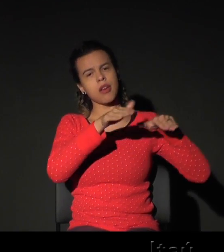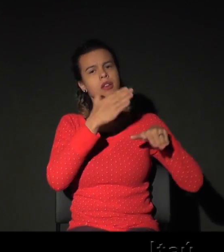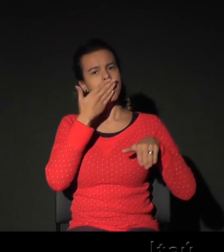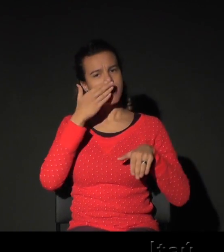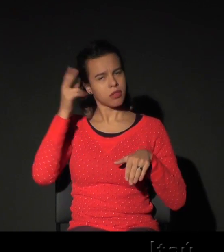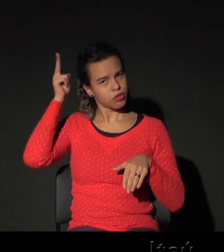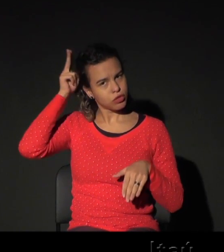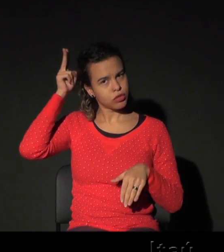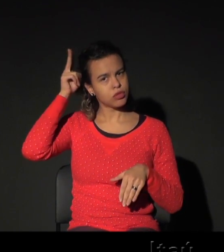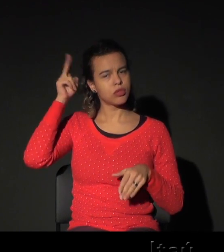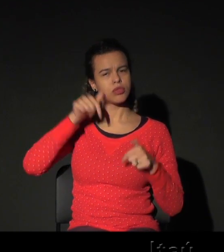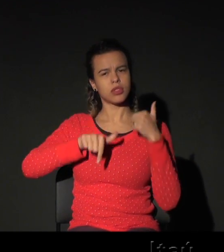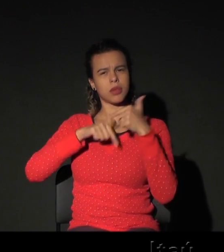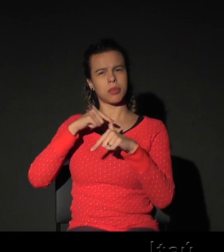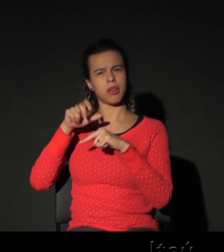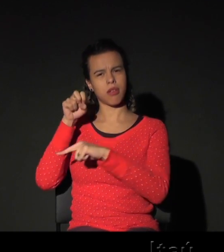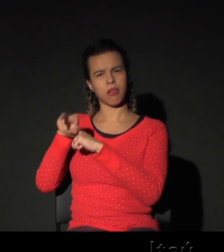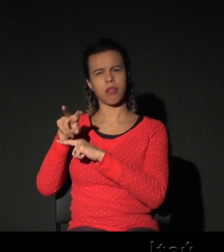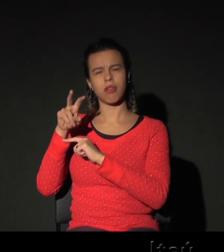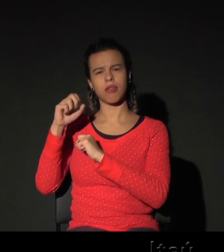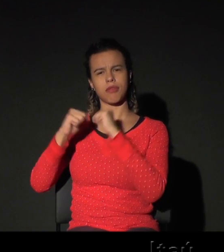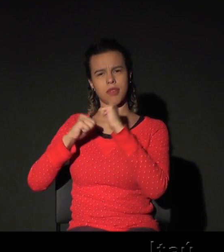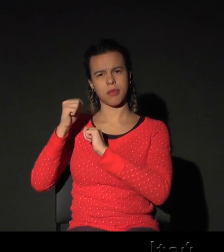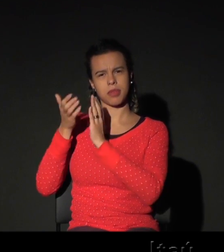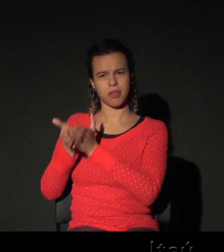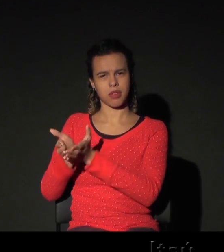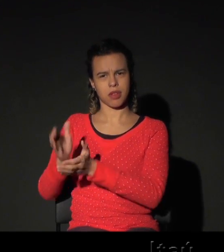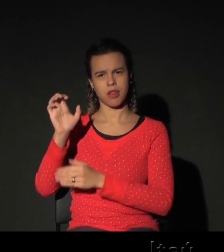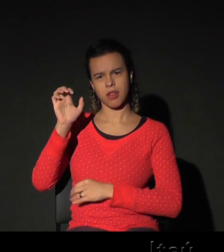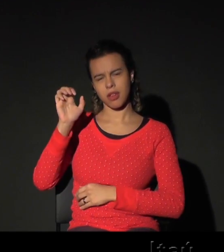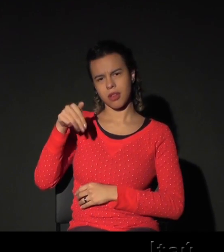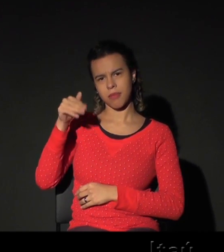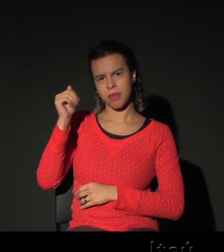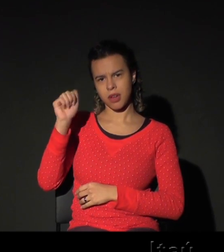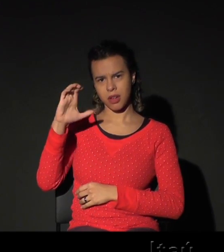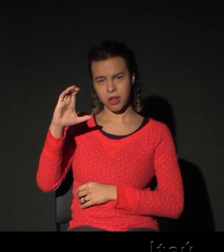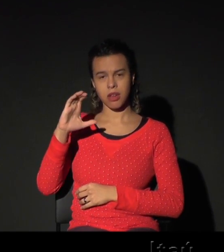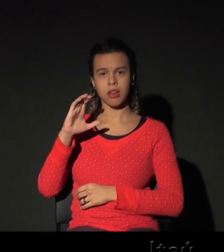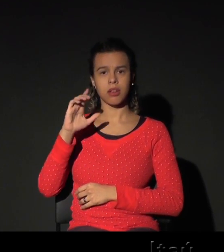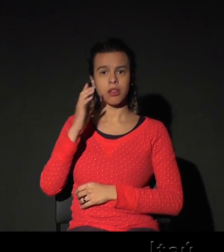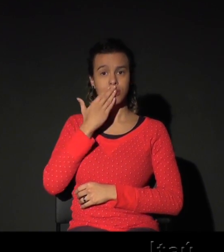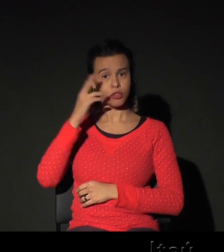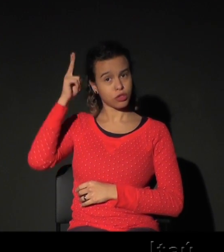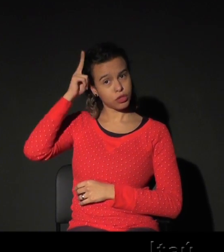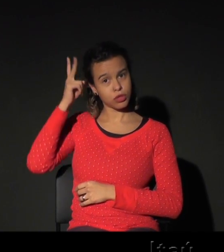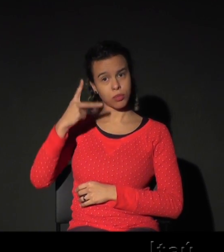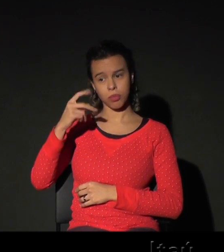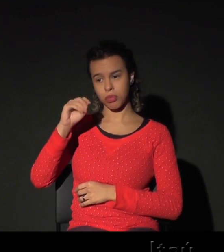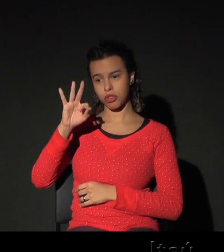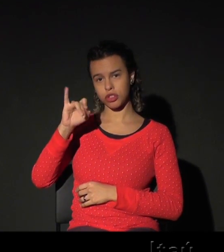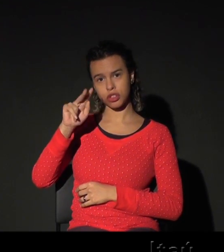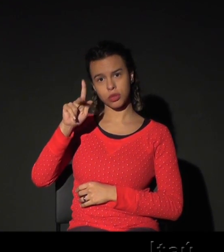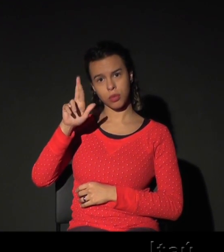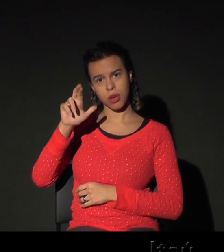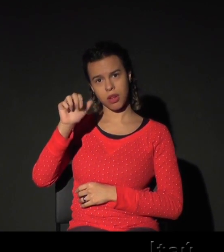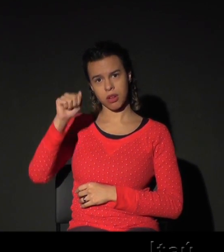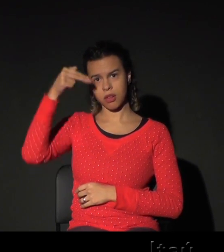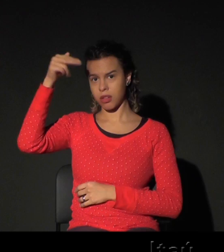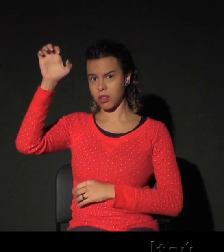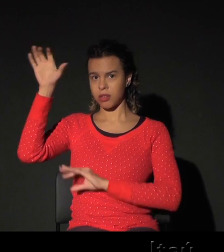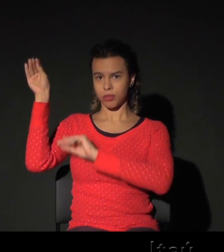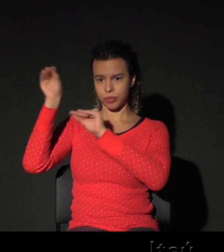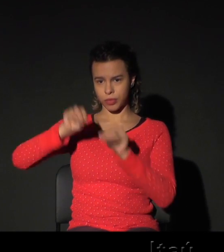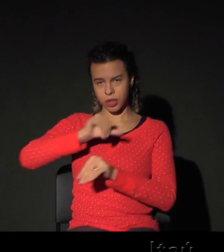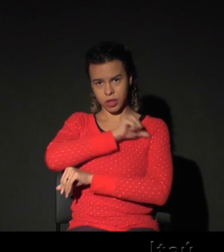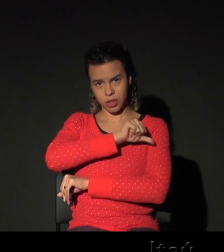na Emac uma fábrica de navios né são indígenas potiguaras que vieram do Nordeste pro rio